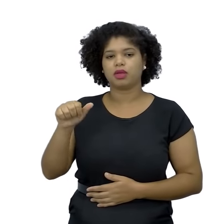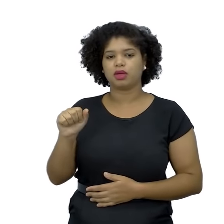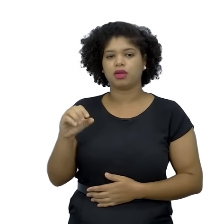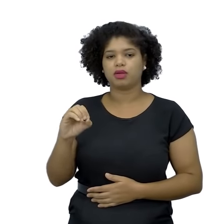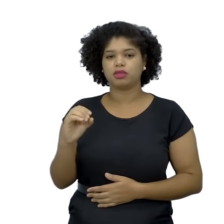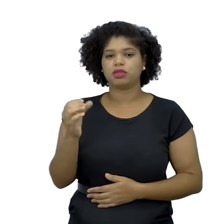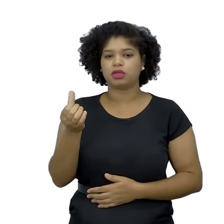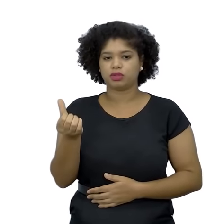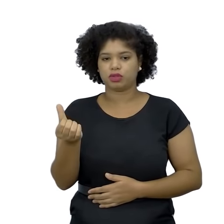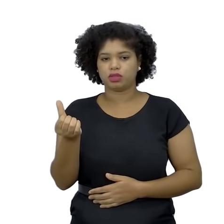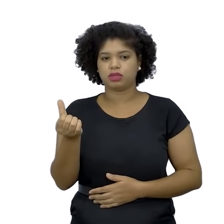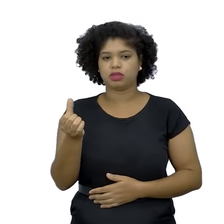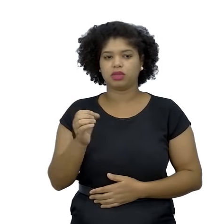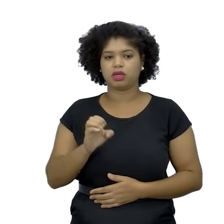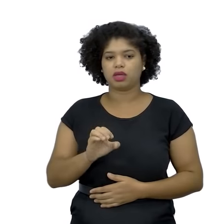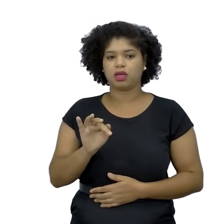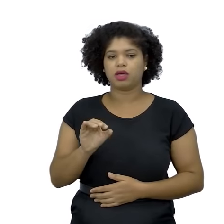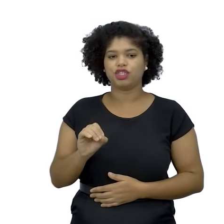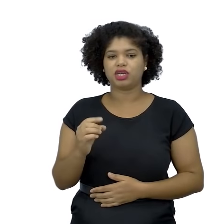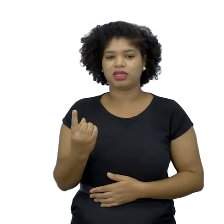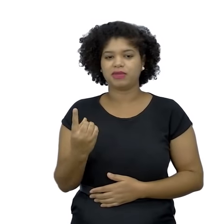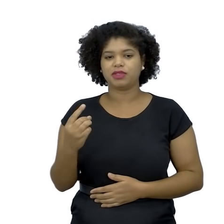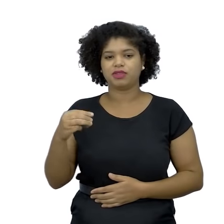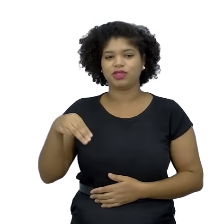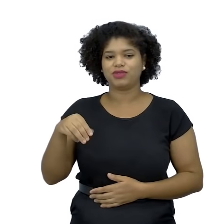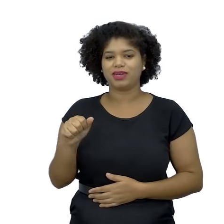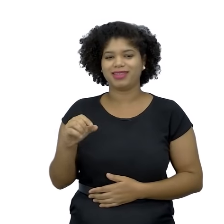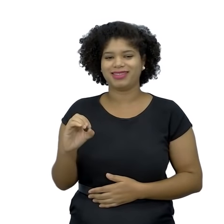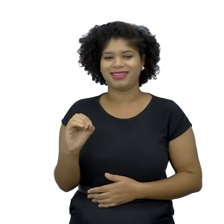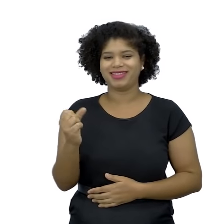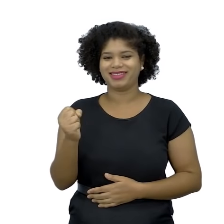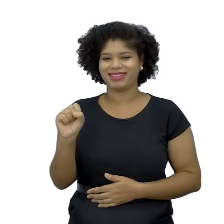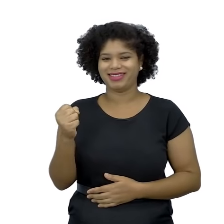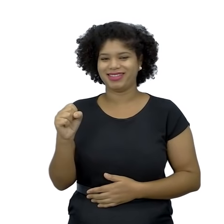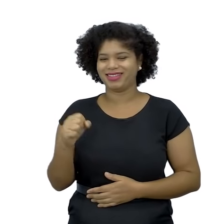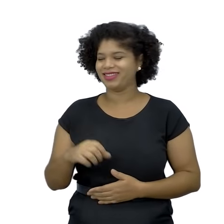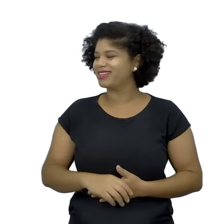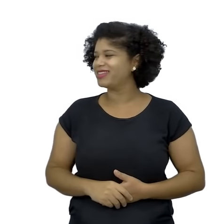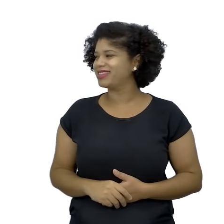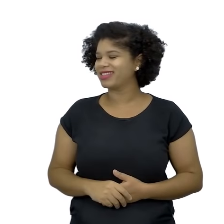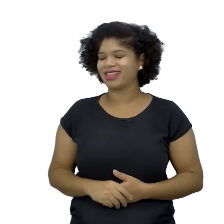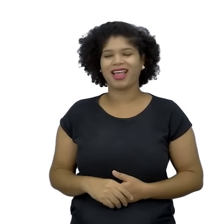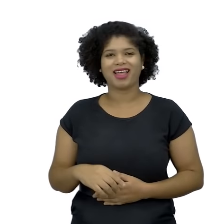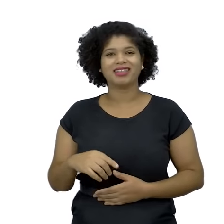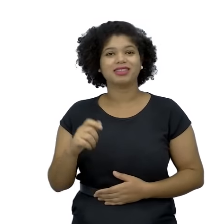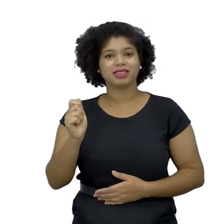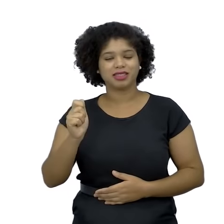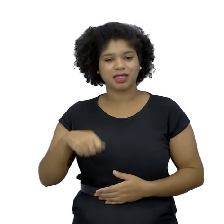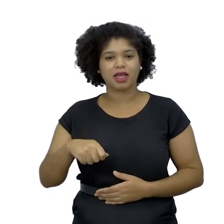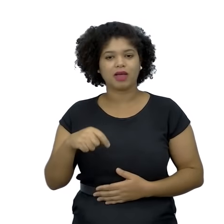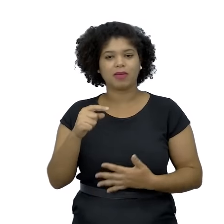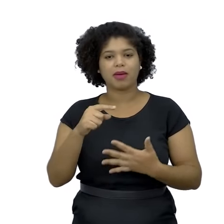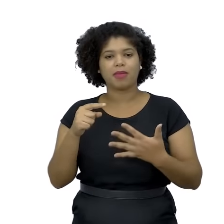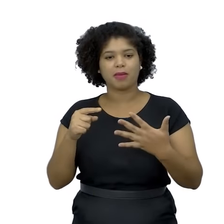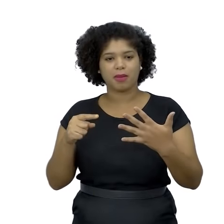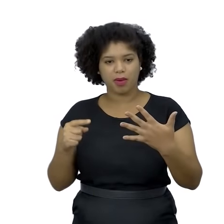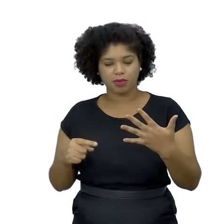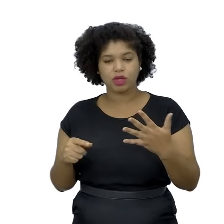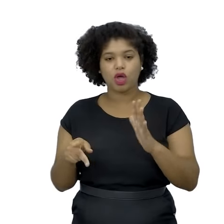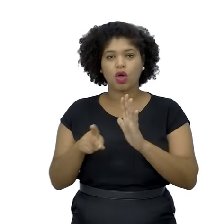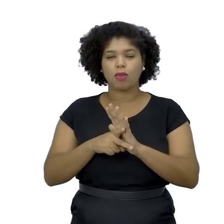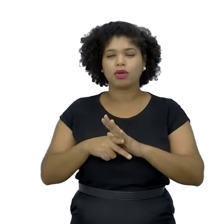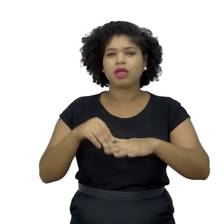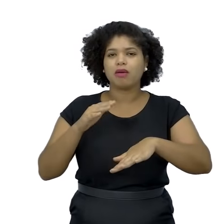relações numéricas, também estão presentes quando os estudantes têm a possibilidade de refletir sobre